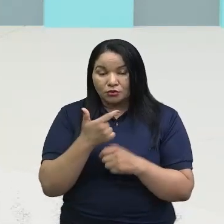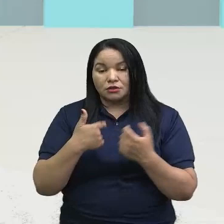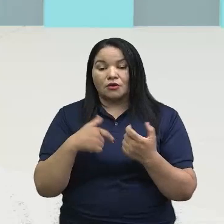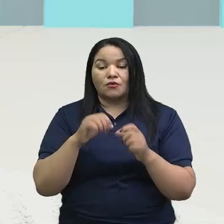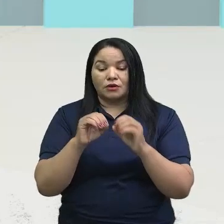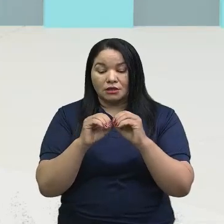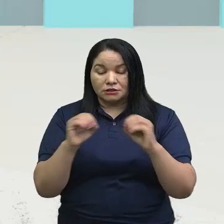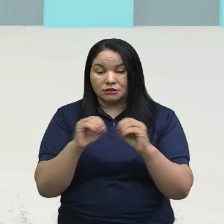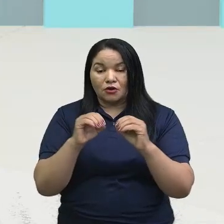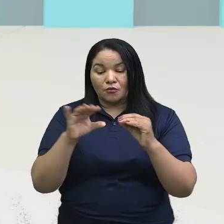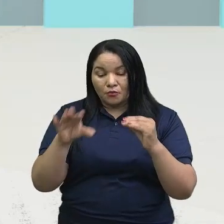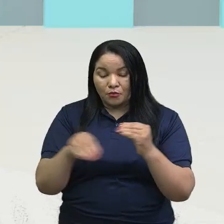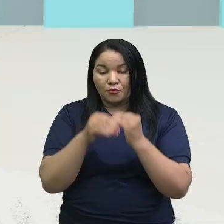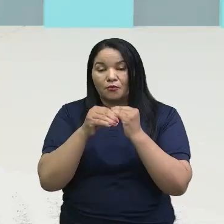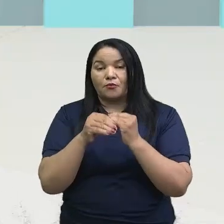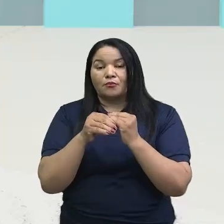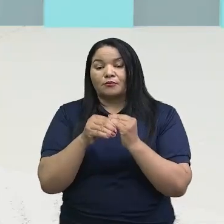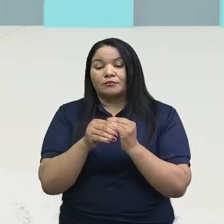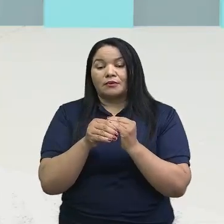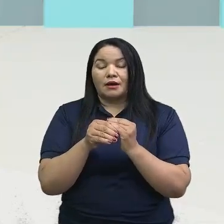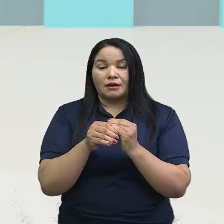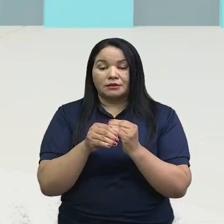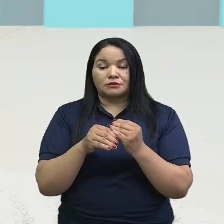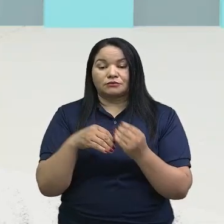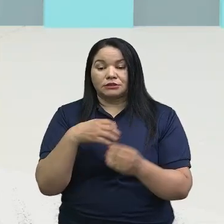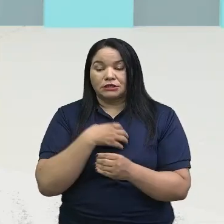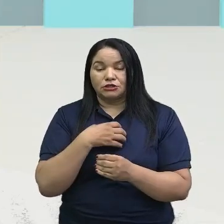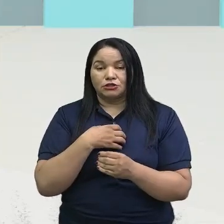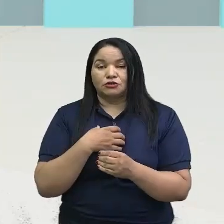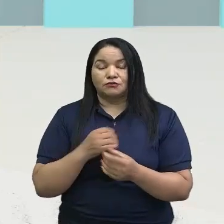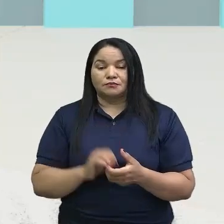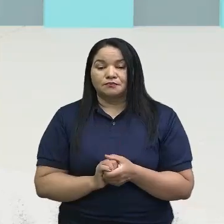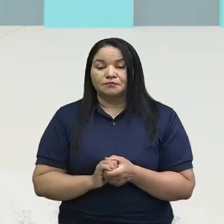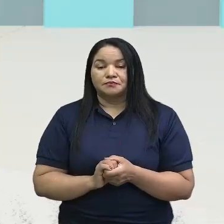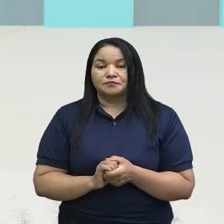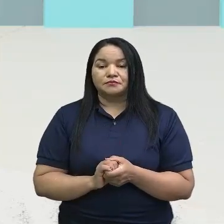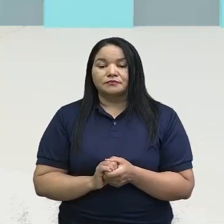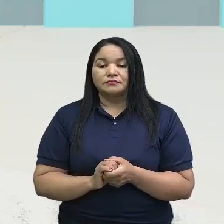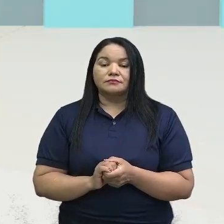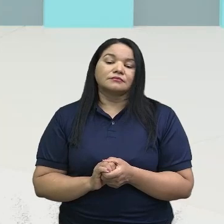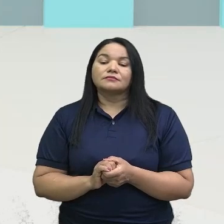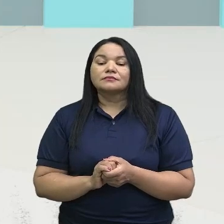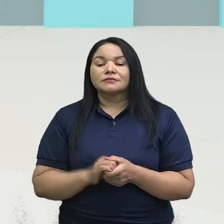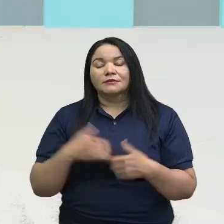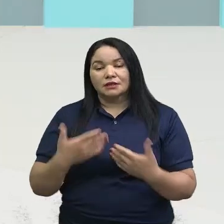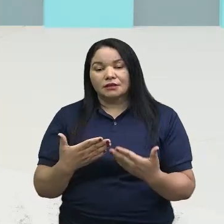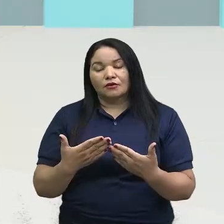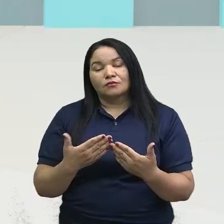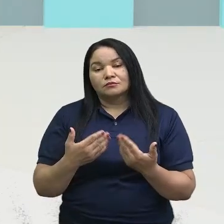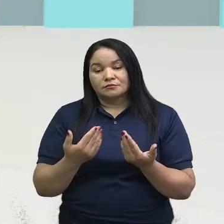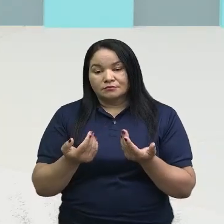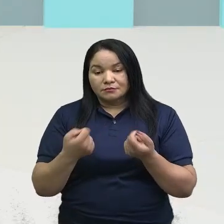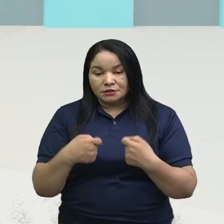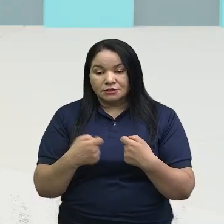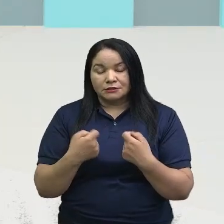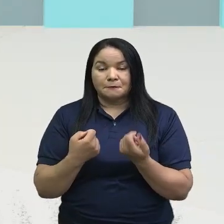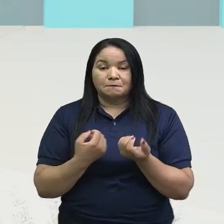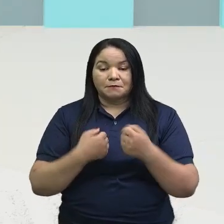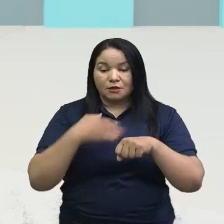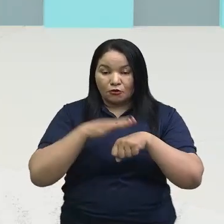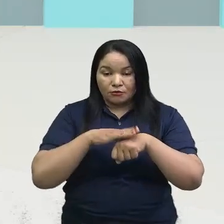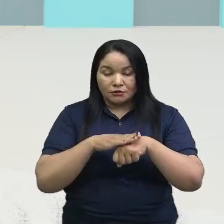para complementar o sentido, certo? Então, por isso que é considerada mais simples. É claro, a gente